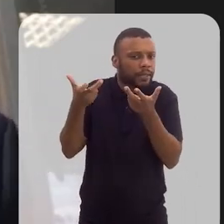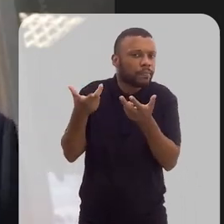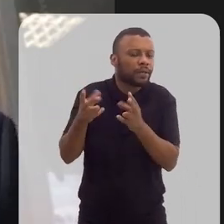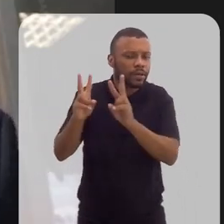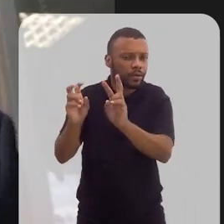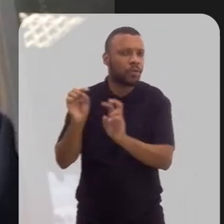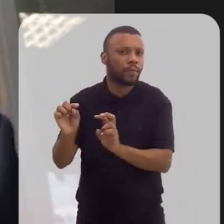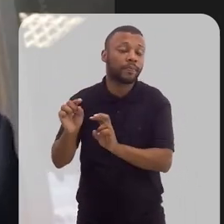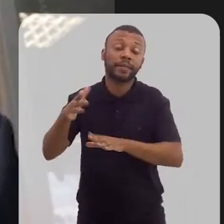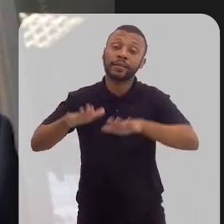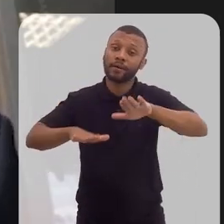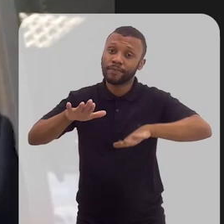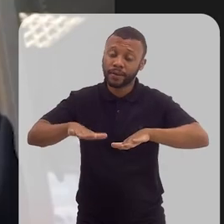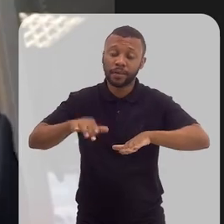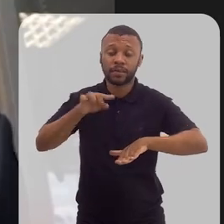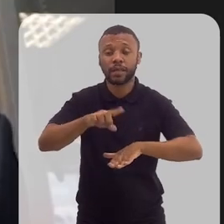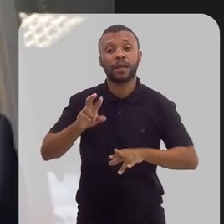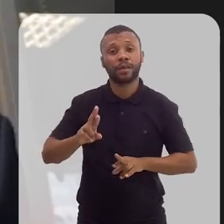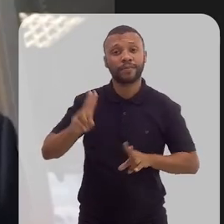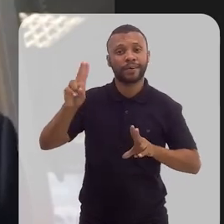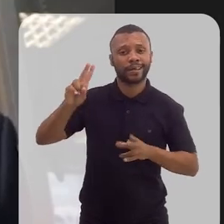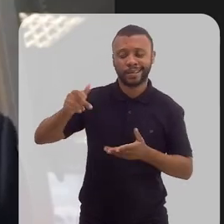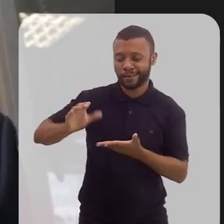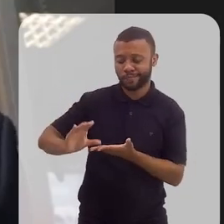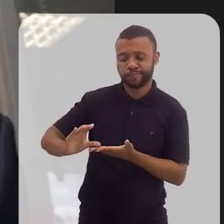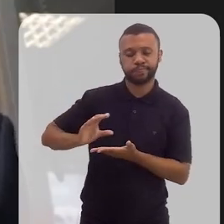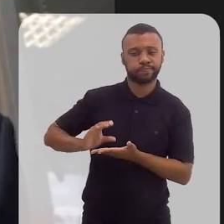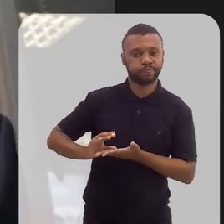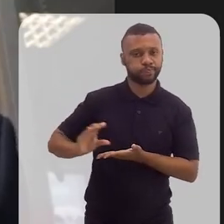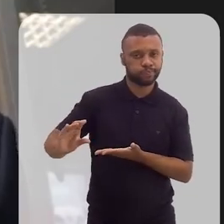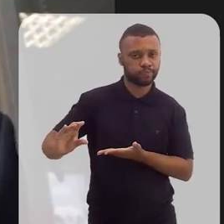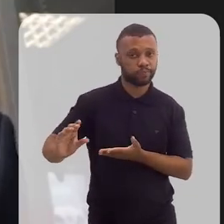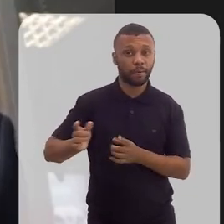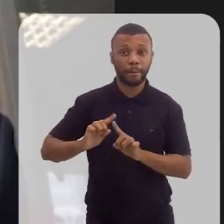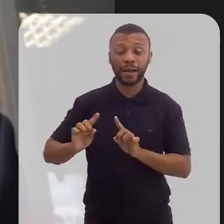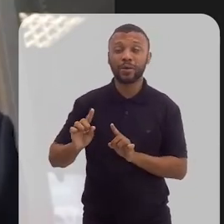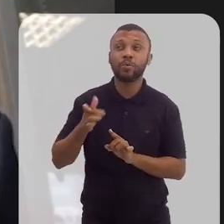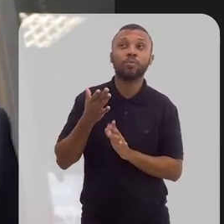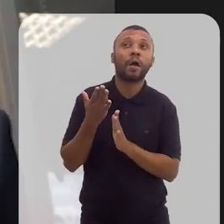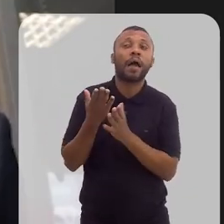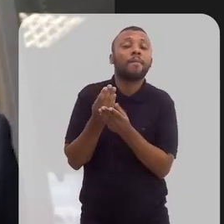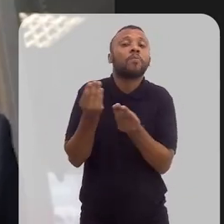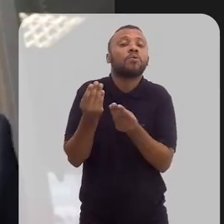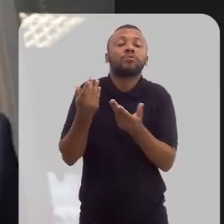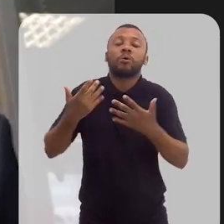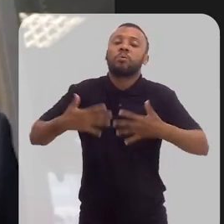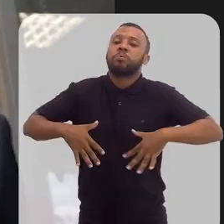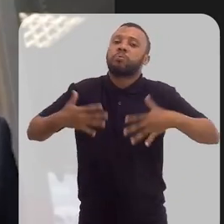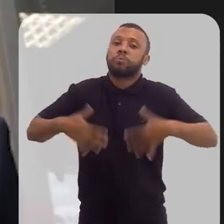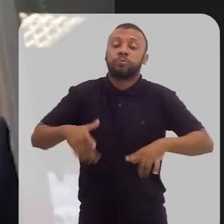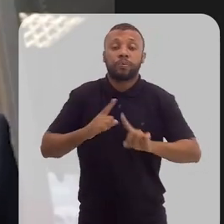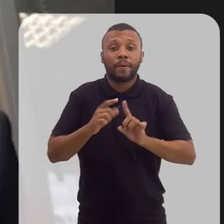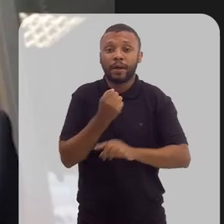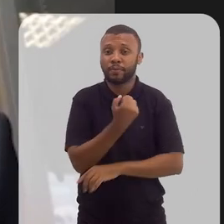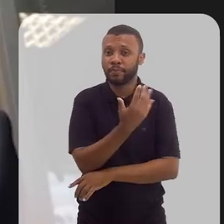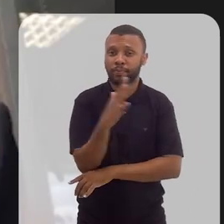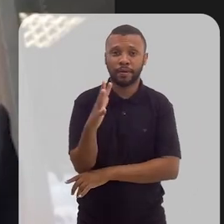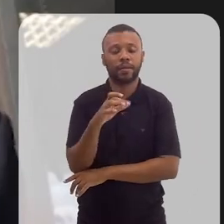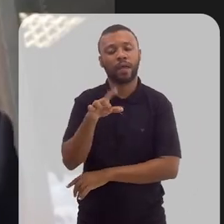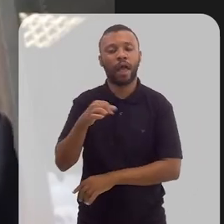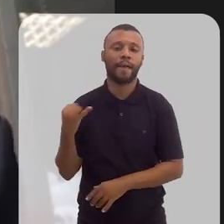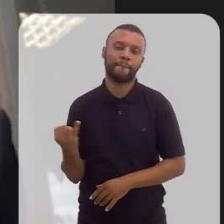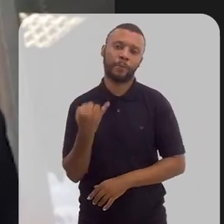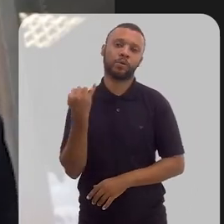talvez faça diferença para o seu bolso, mas não uma diferença muito grande, mas para o meio ambiente fará uma grande diferença. Então,